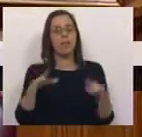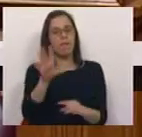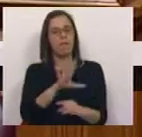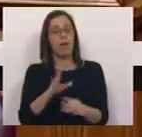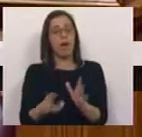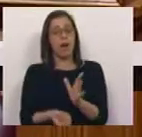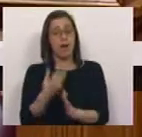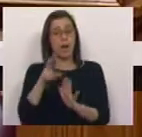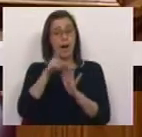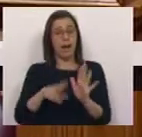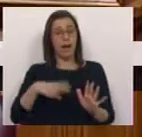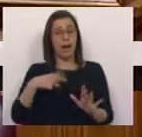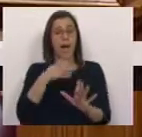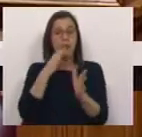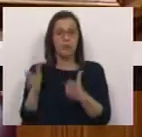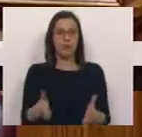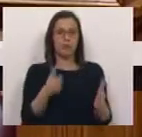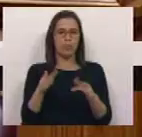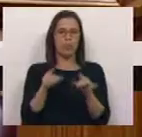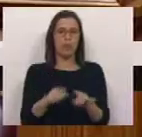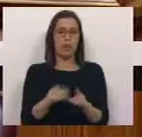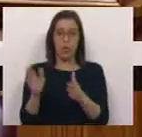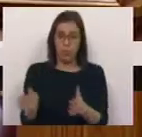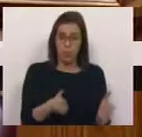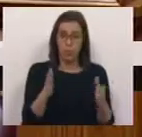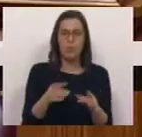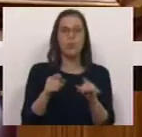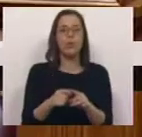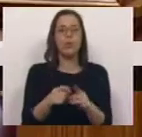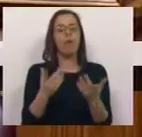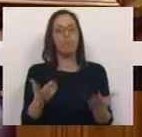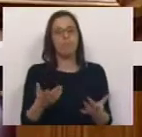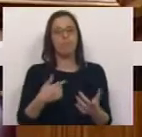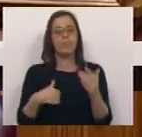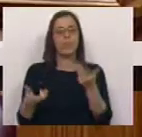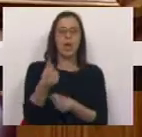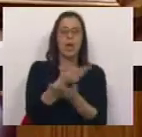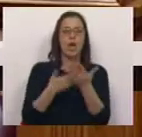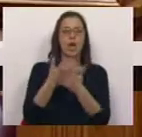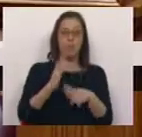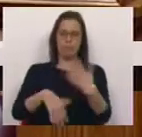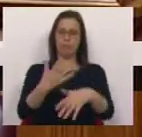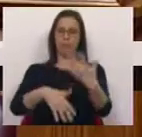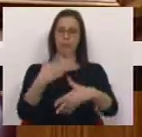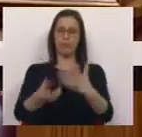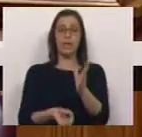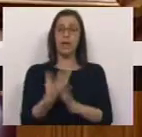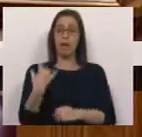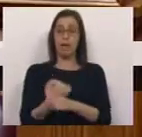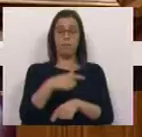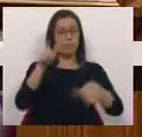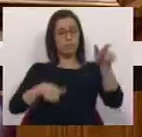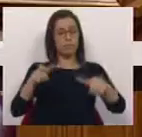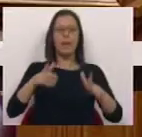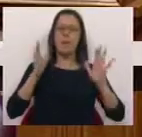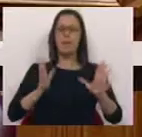forma de criar riqueza é através da produção. Ora, para haver produção, para colocar a nossa economia a mexer, para criar postos de trabalho,